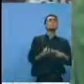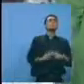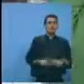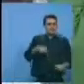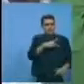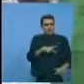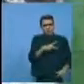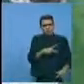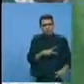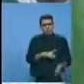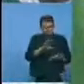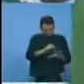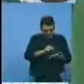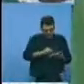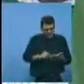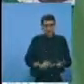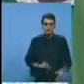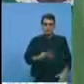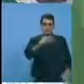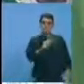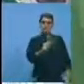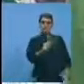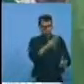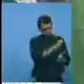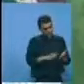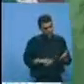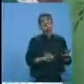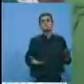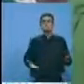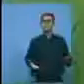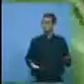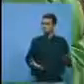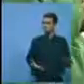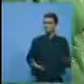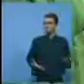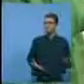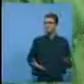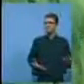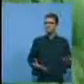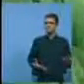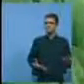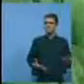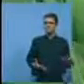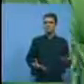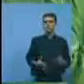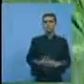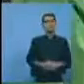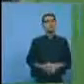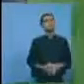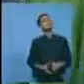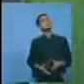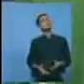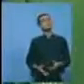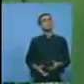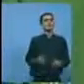para esse tema? Porque sabia muito bem o apóstolo, talvez pela experiência própria, de que